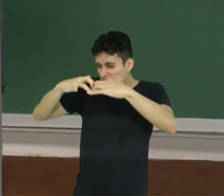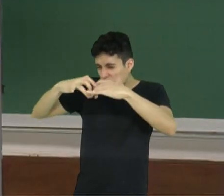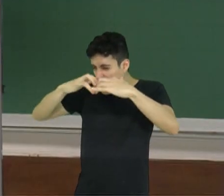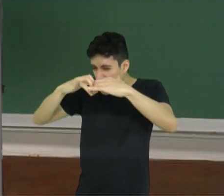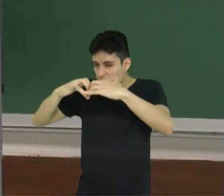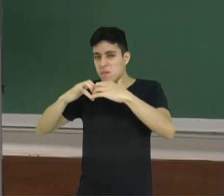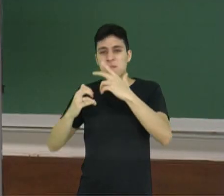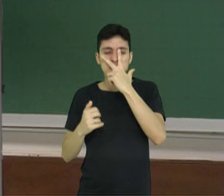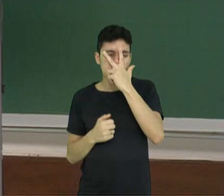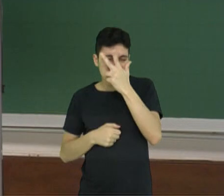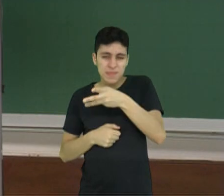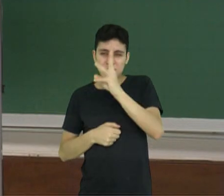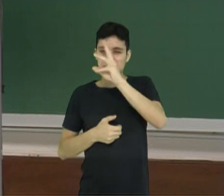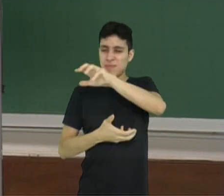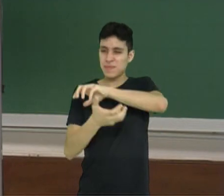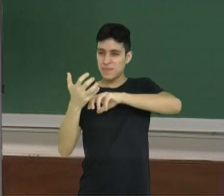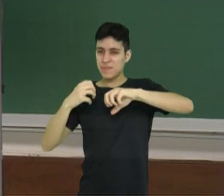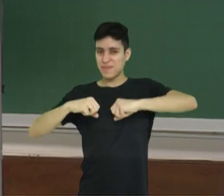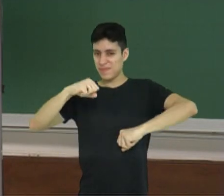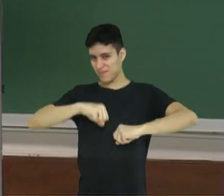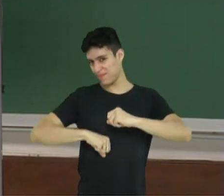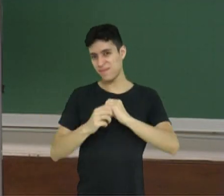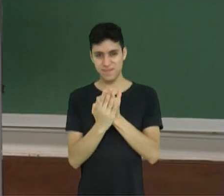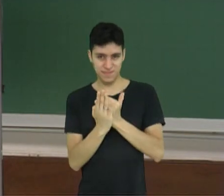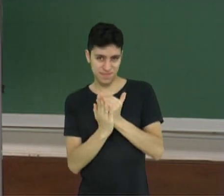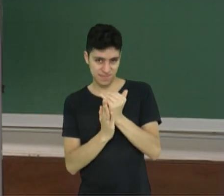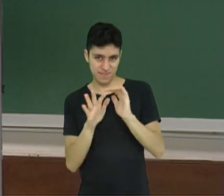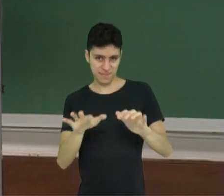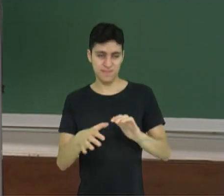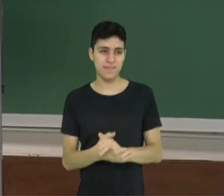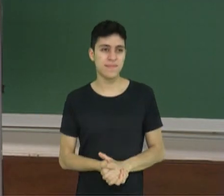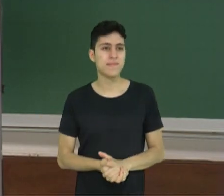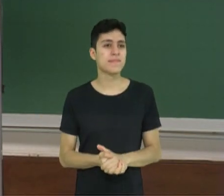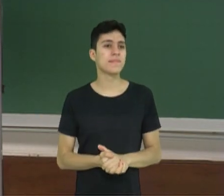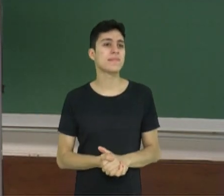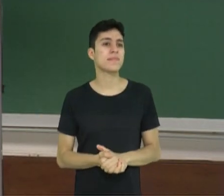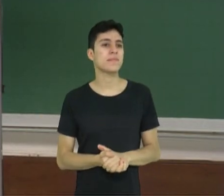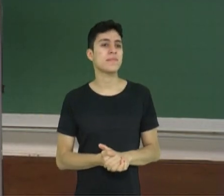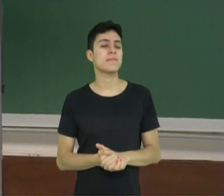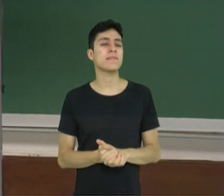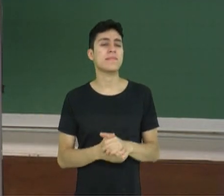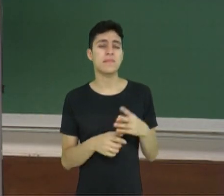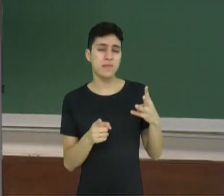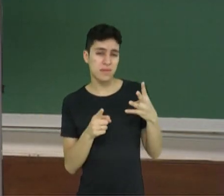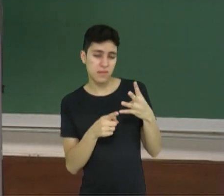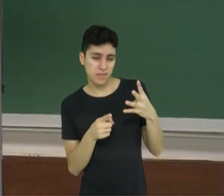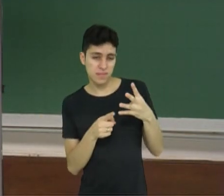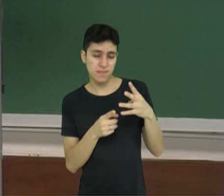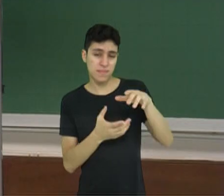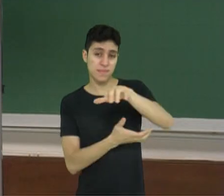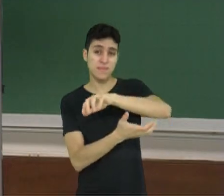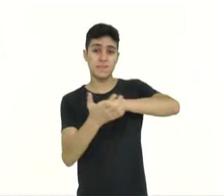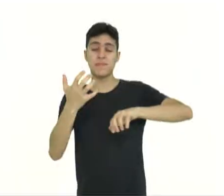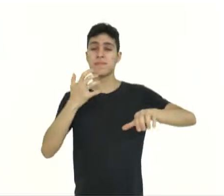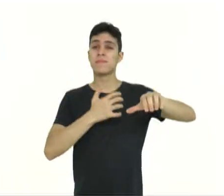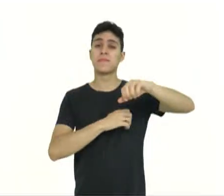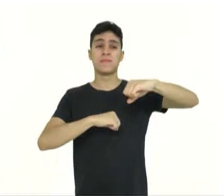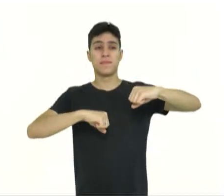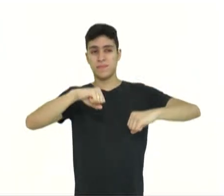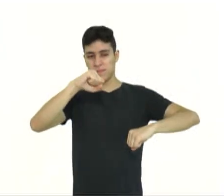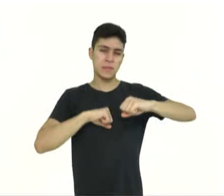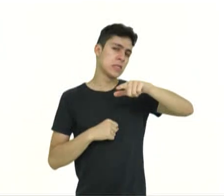essa terceira revolução industrial. E, finalmente, a quarta revolução industrial. Aqui, ó. Existe um livro, A